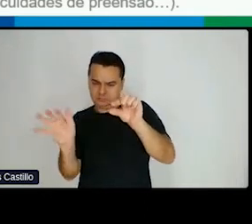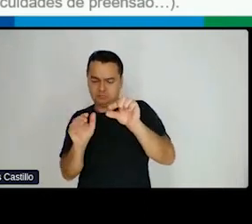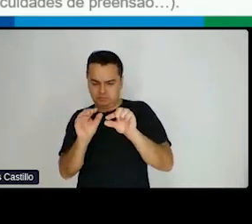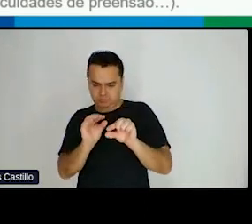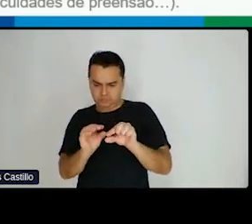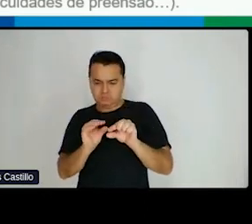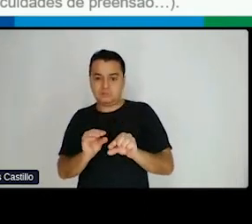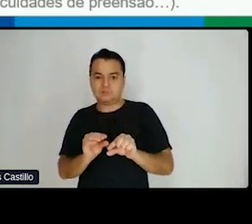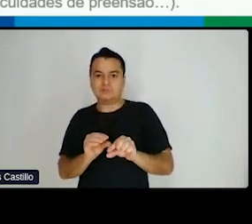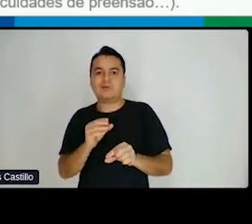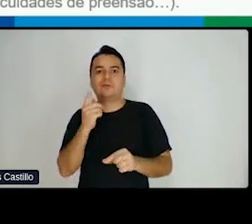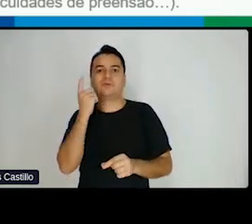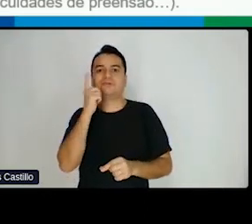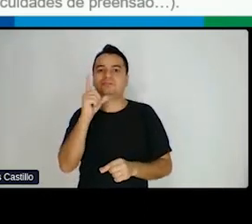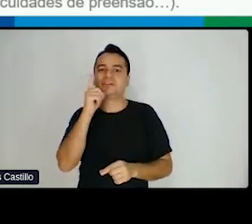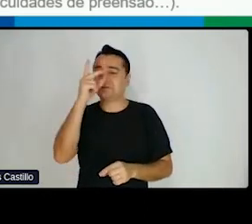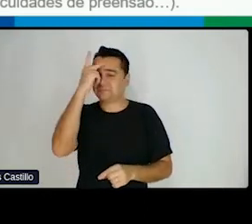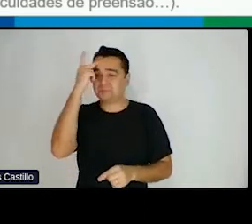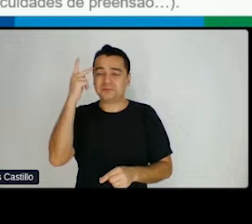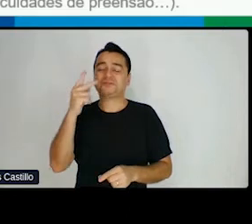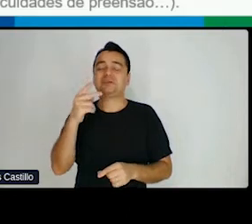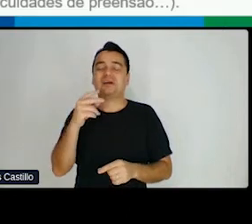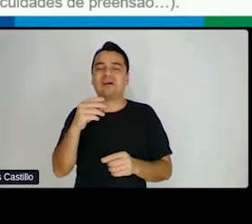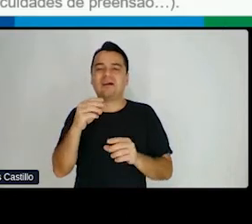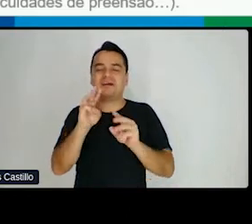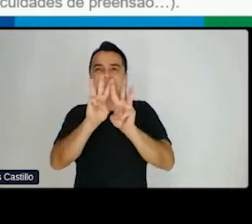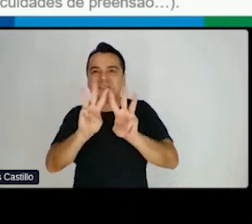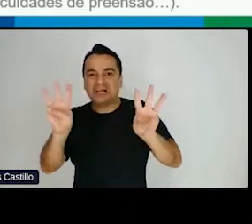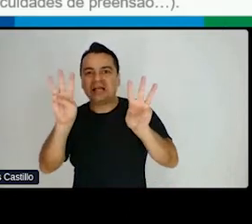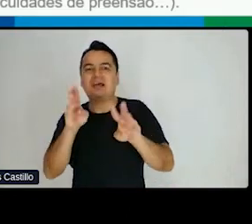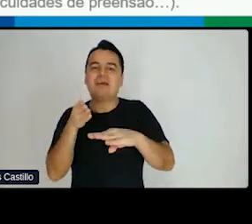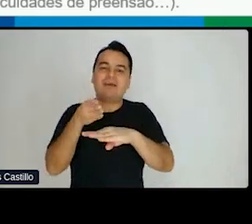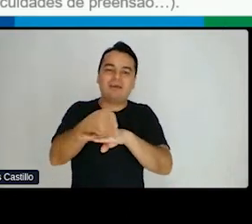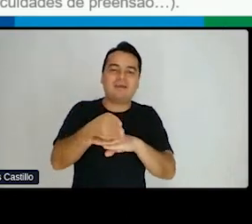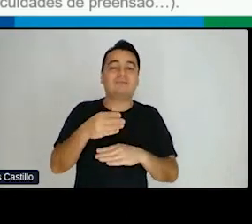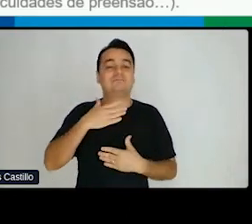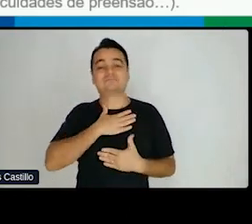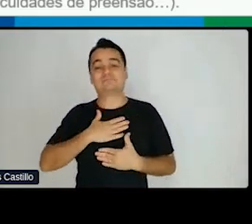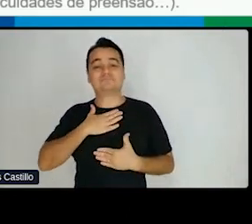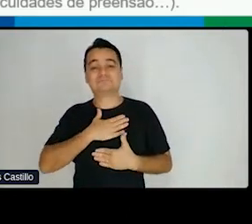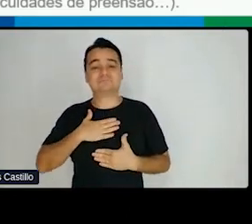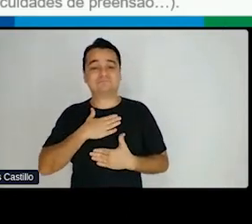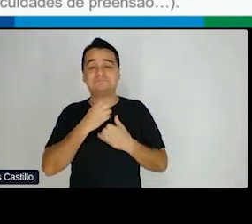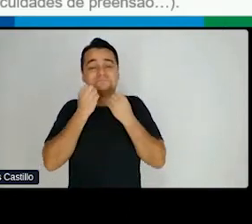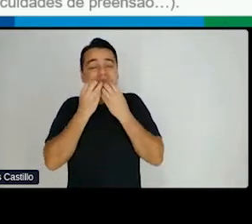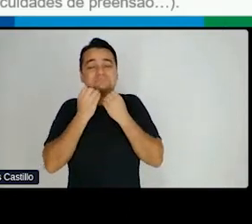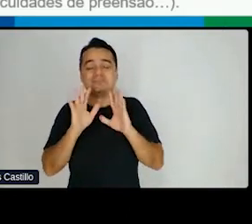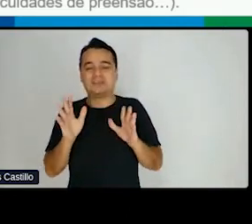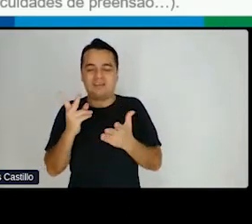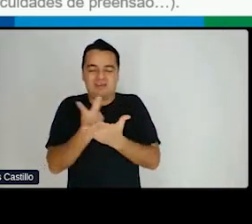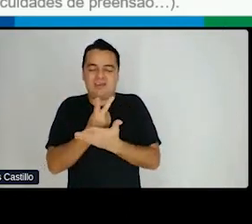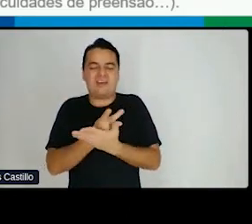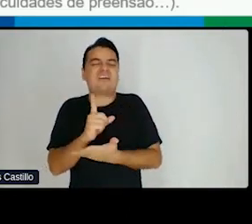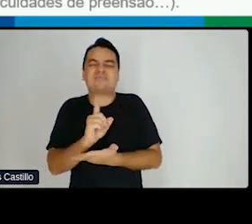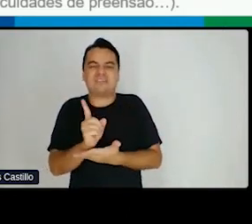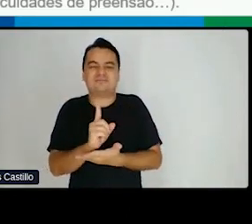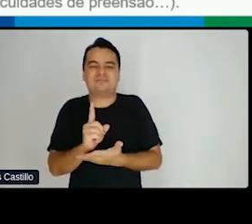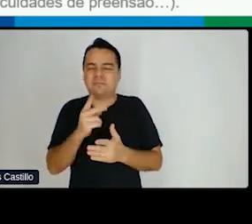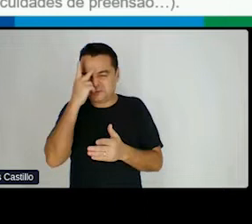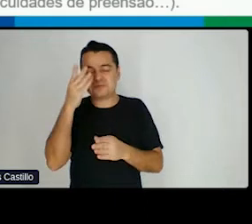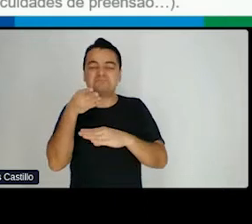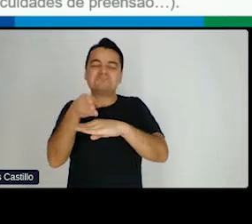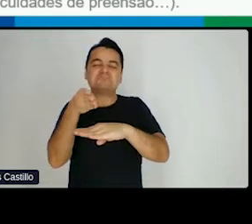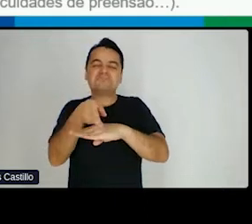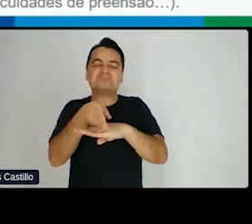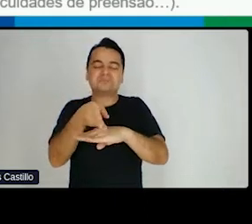nossas navegações, causa uma frustração, a gente acaba se sentindo mal quando a gente erra. Então, quebrar,